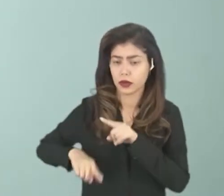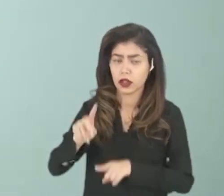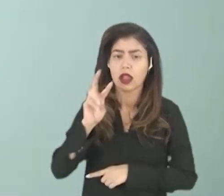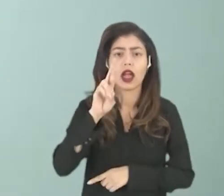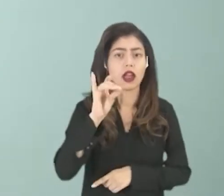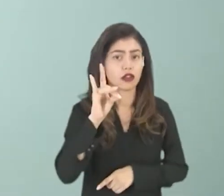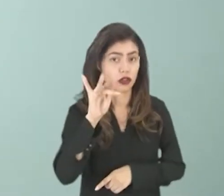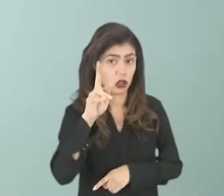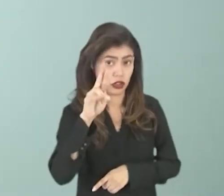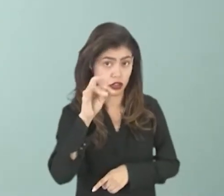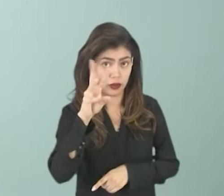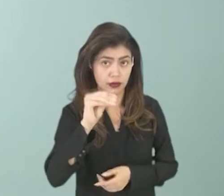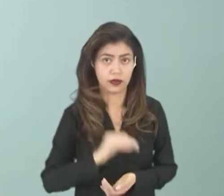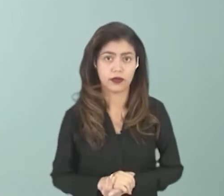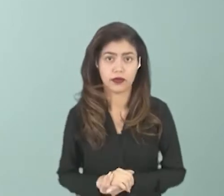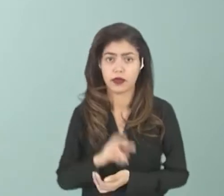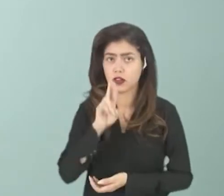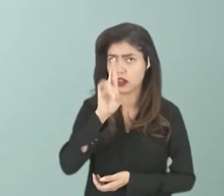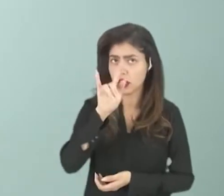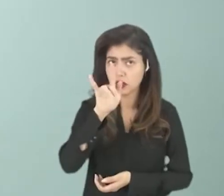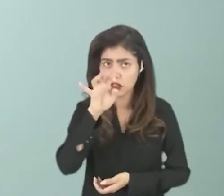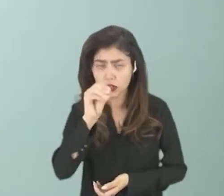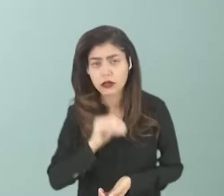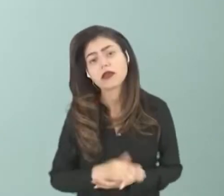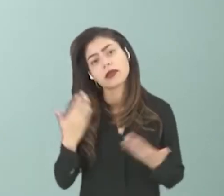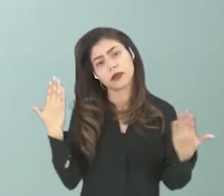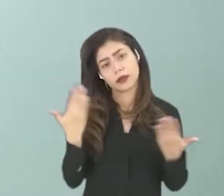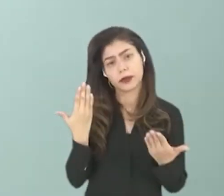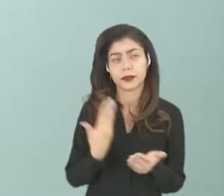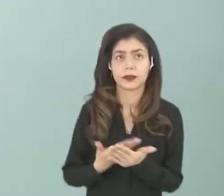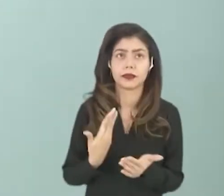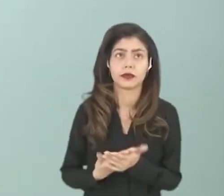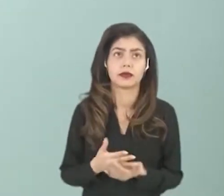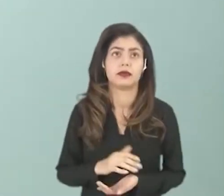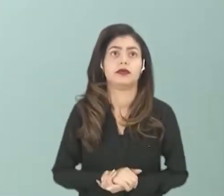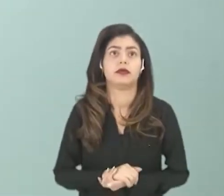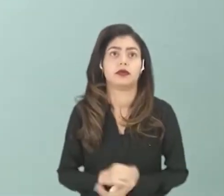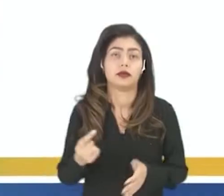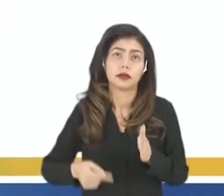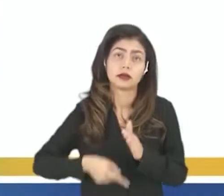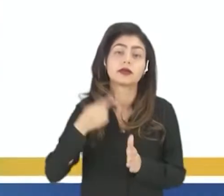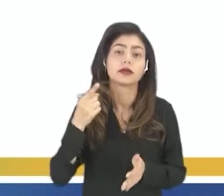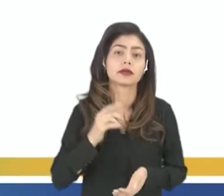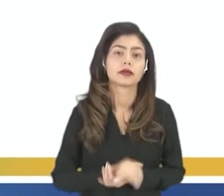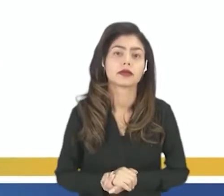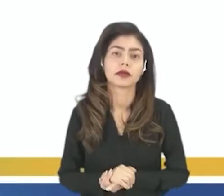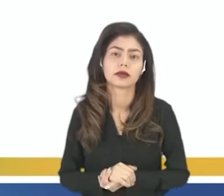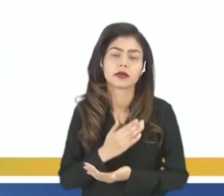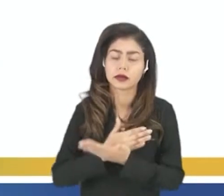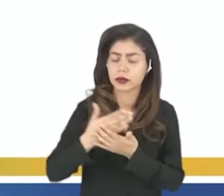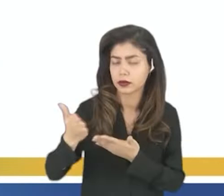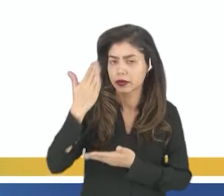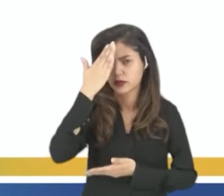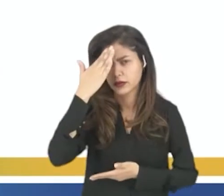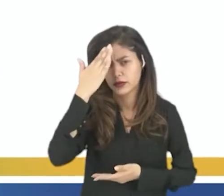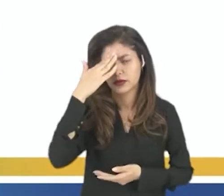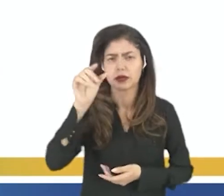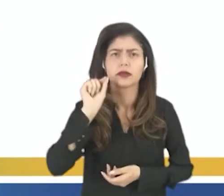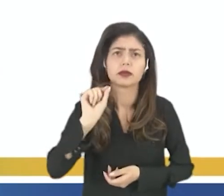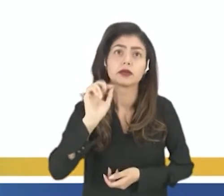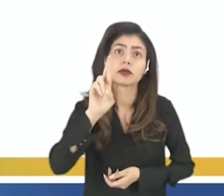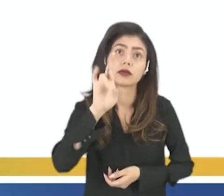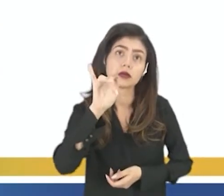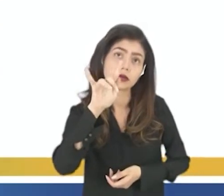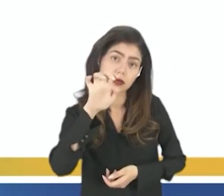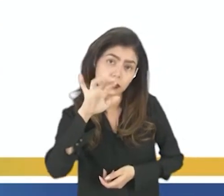radioativos que a gente vai chamar de rejeitos é aula de hoje então primeiro para a gente começar a gente vai entender o que que são